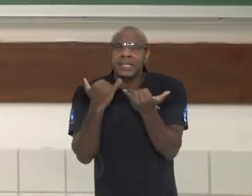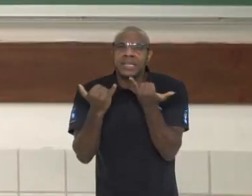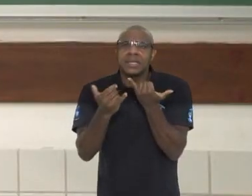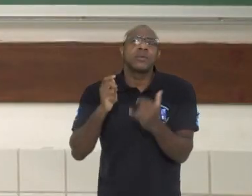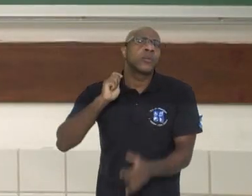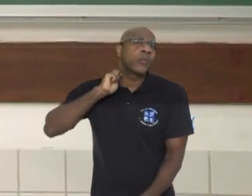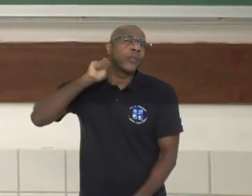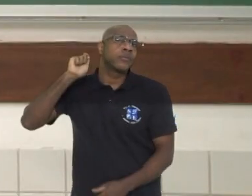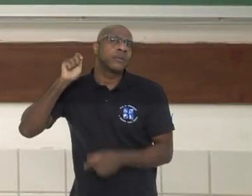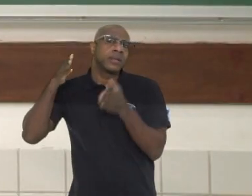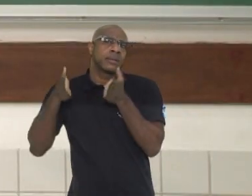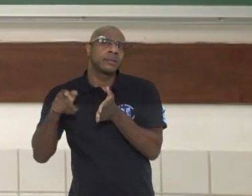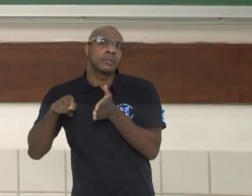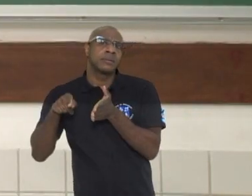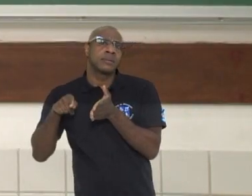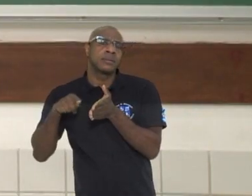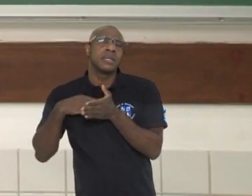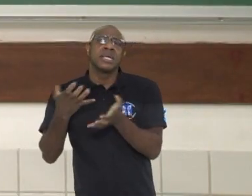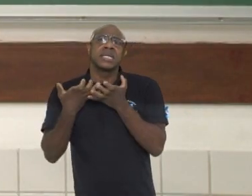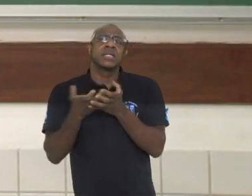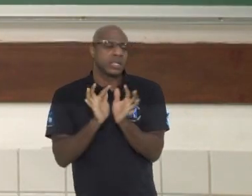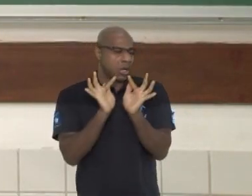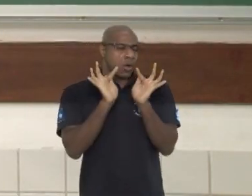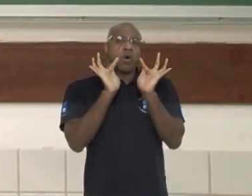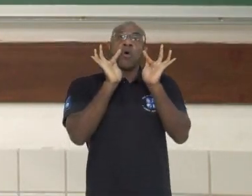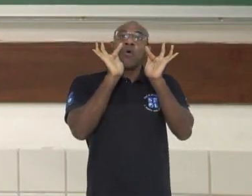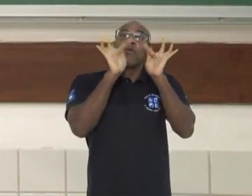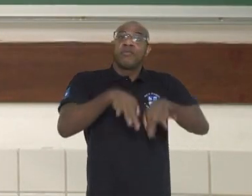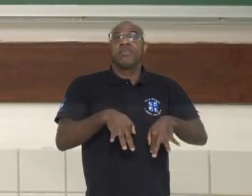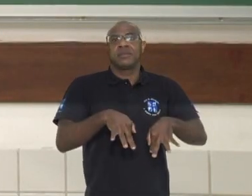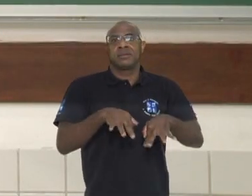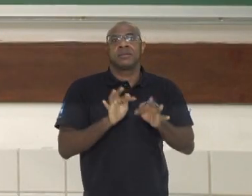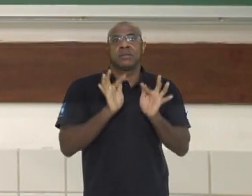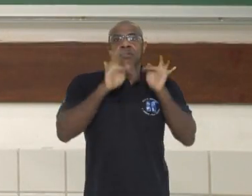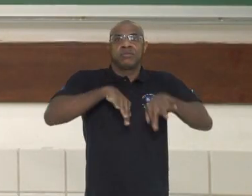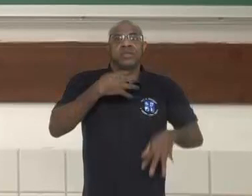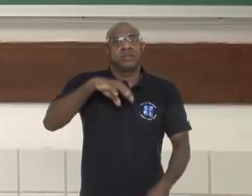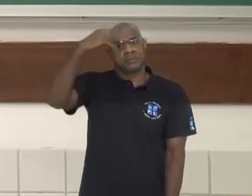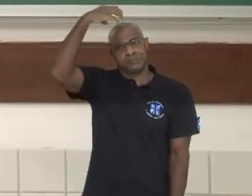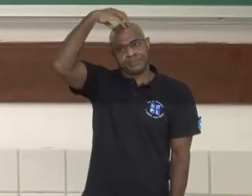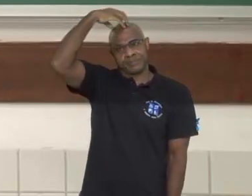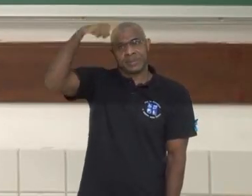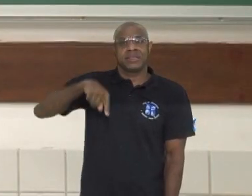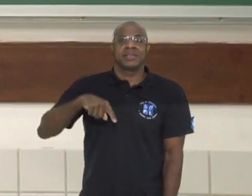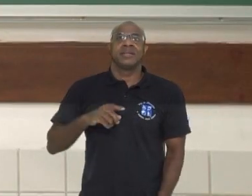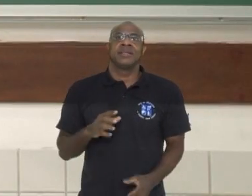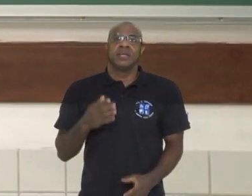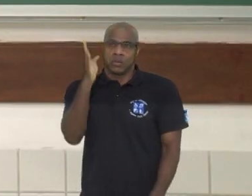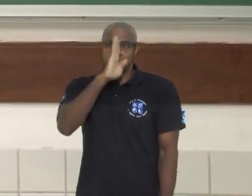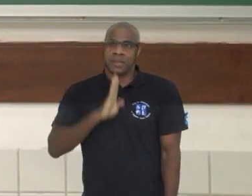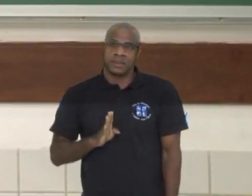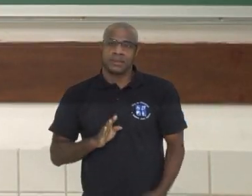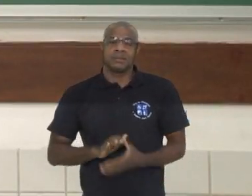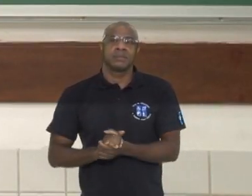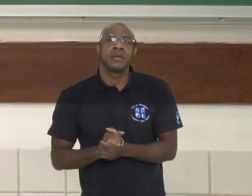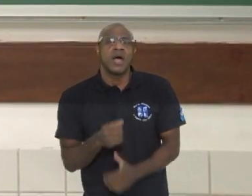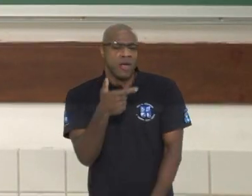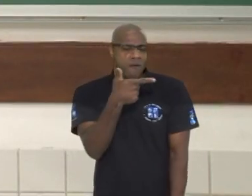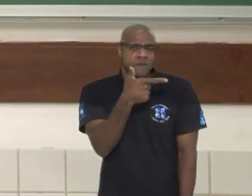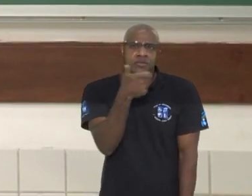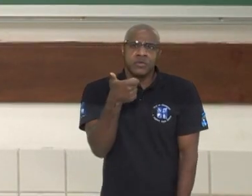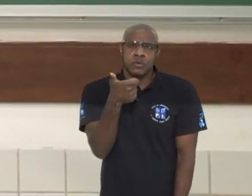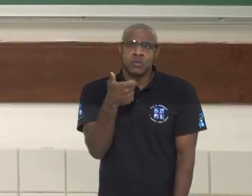Ambos queriam o fim da monarquia no Brasil. Estão entendendo? E em 1890, 21 de